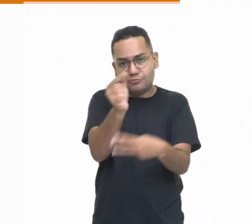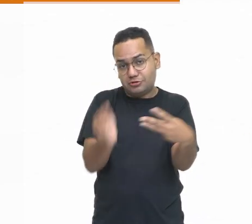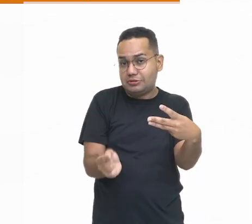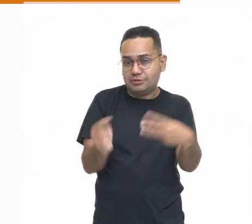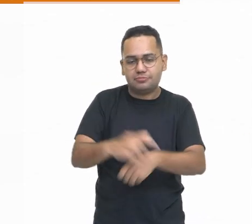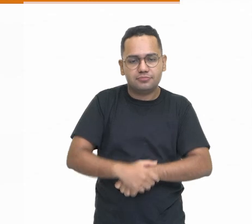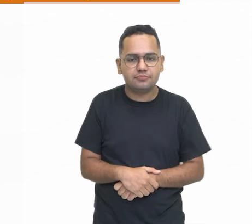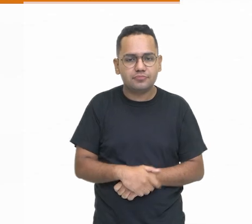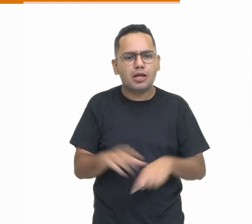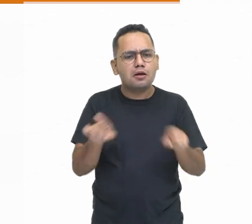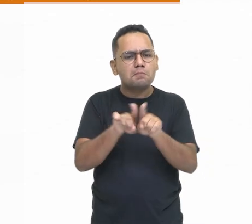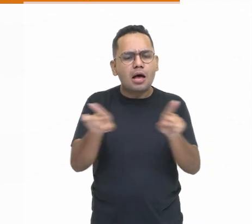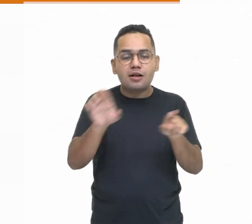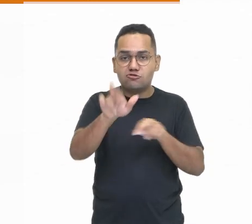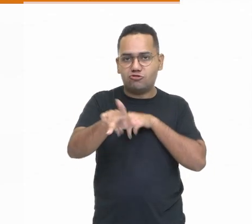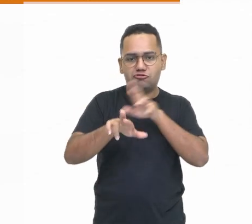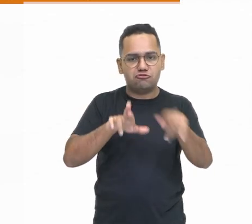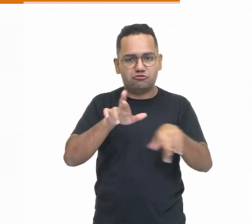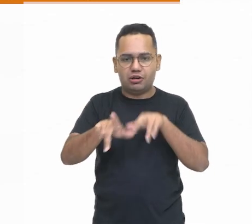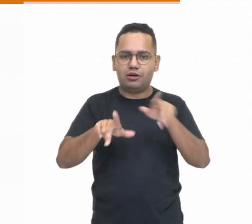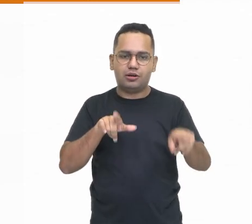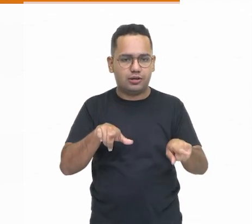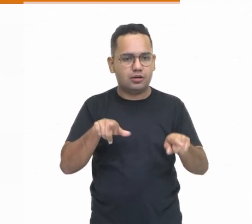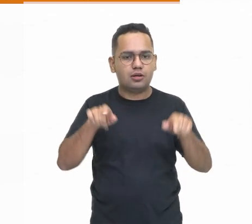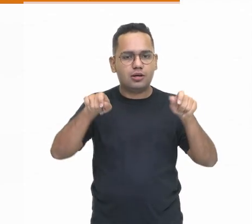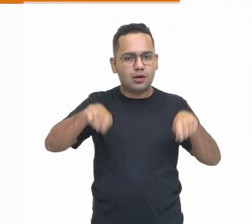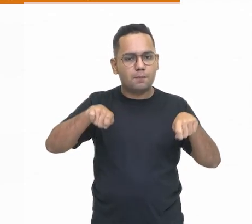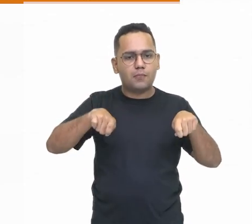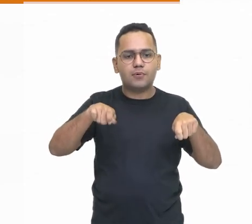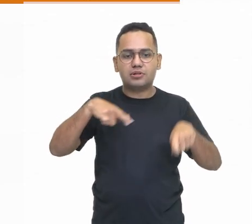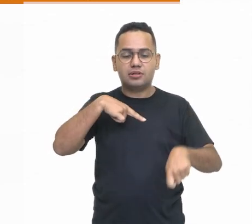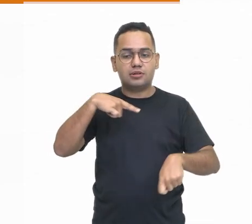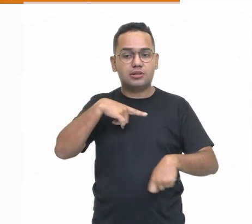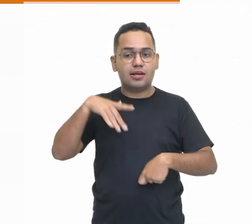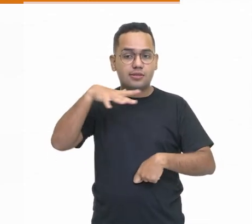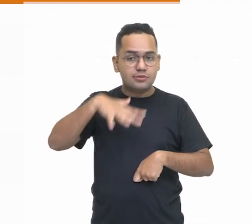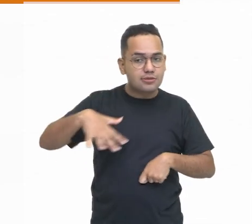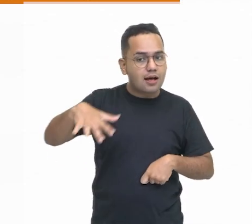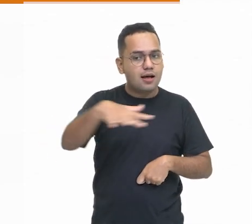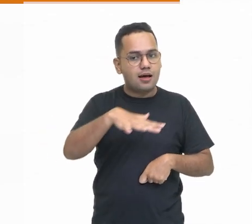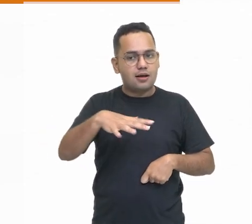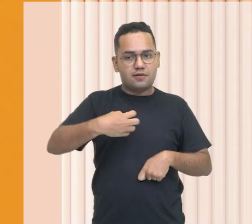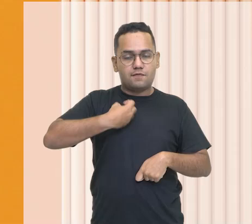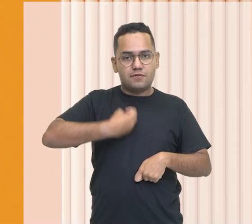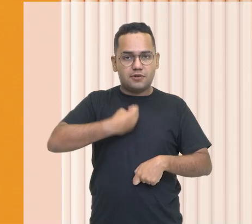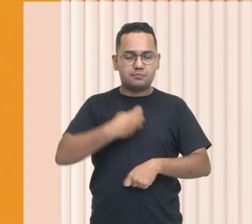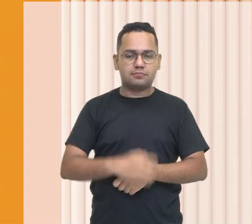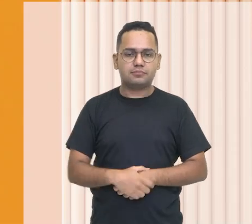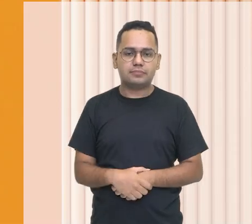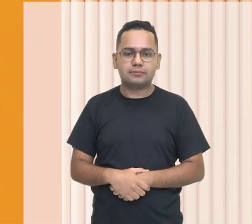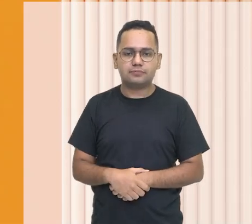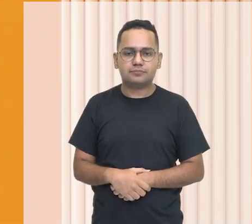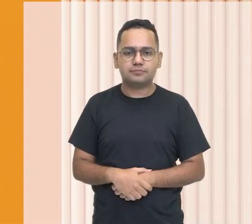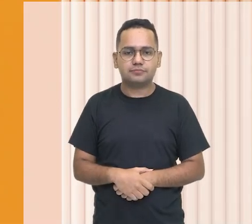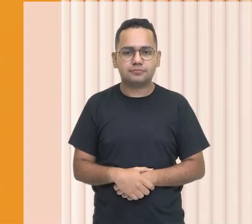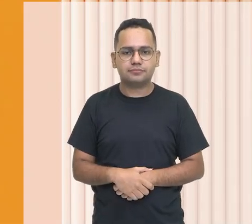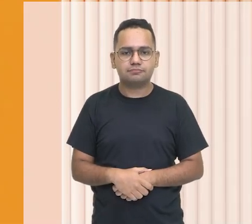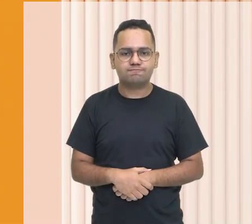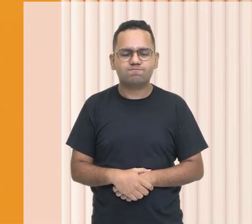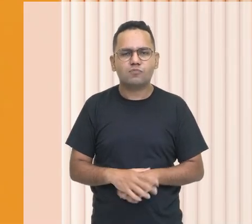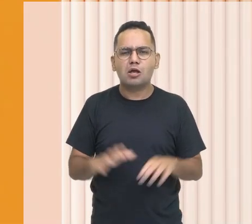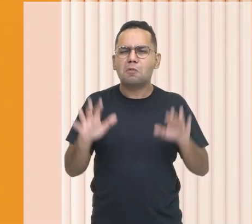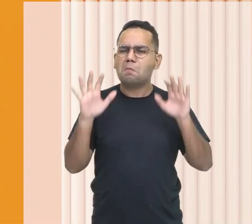de opostos, esta dualidade é que constitui o mundo. Então você percebe que a questão da